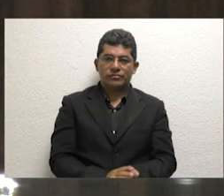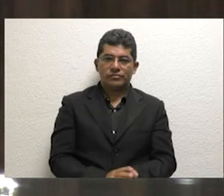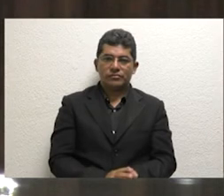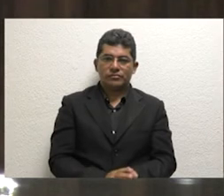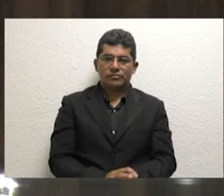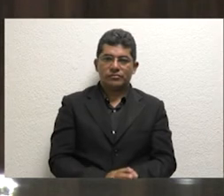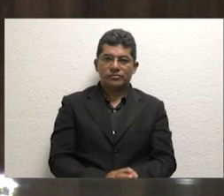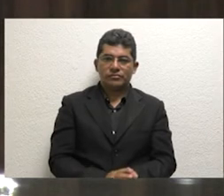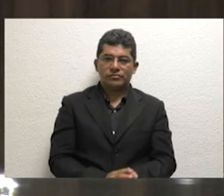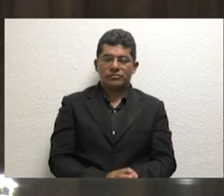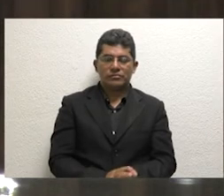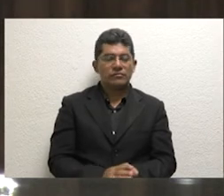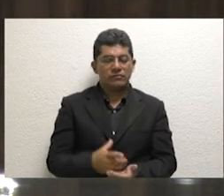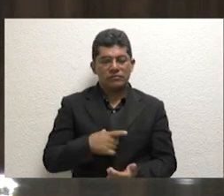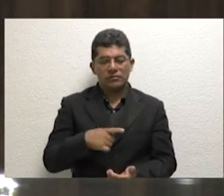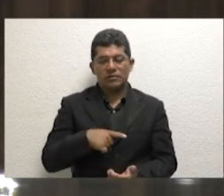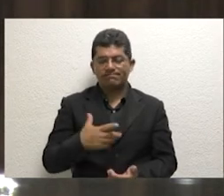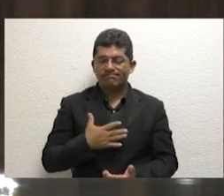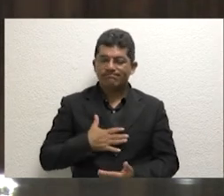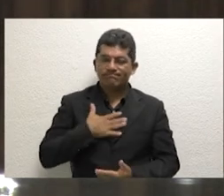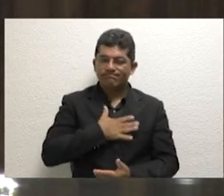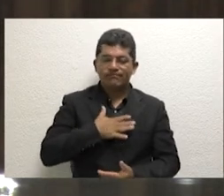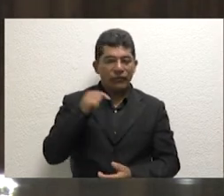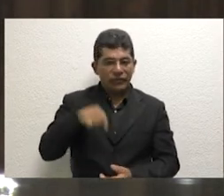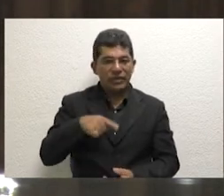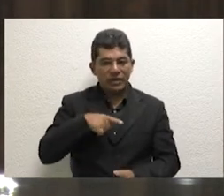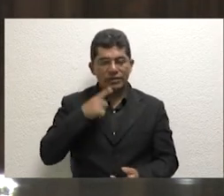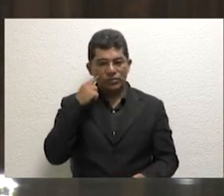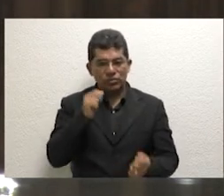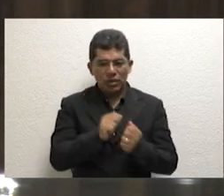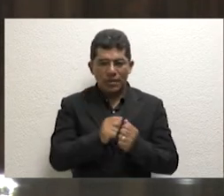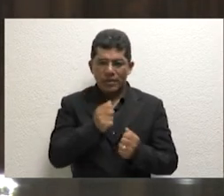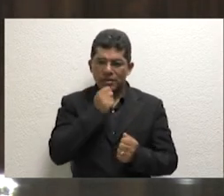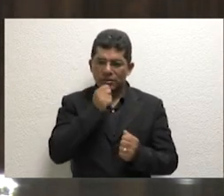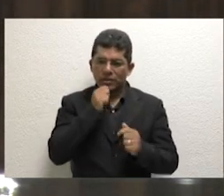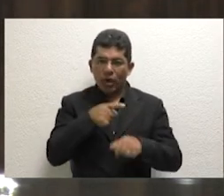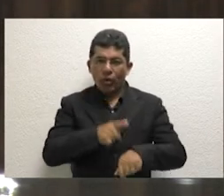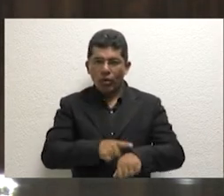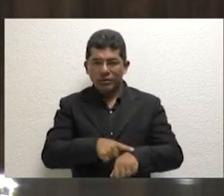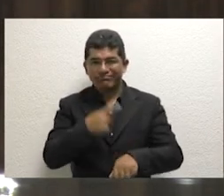e é por isso que muito me agrada estar aqui mesmo no avançar da hora